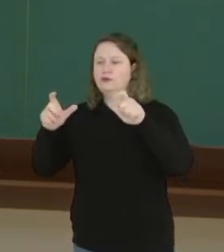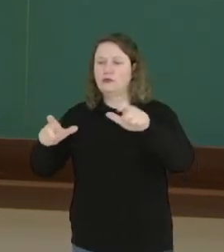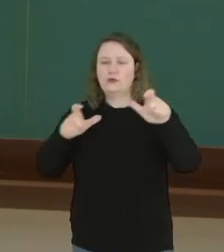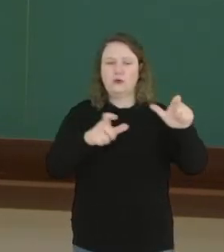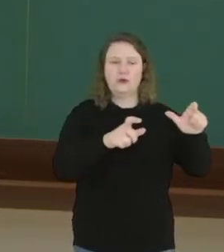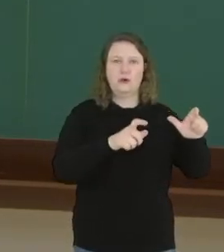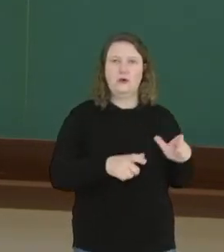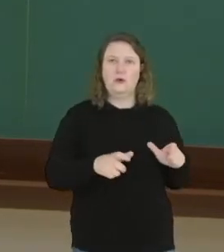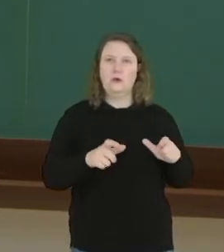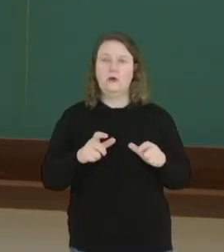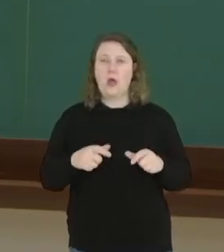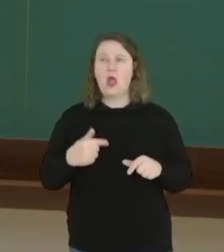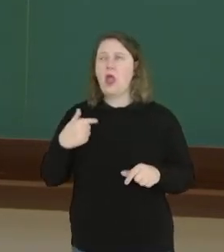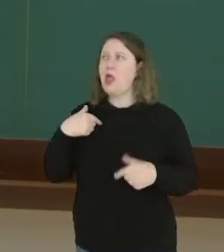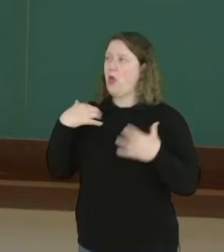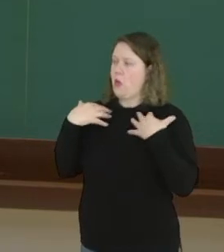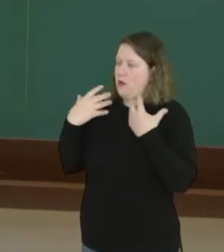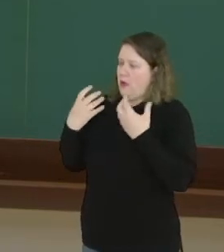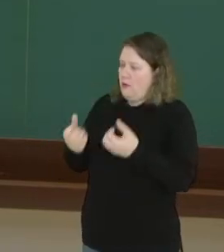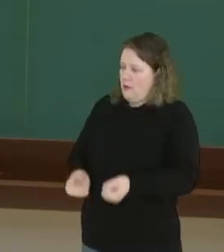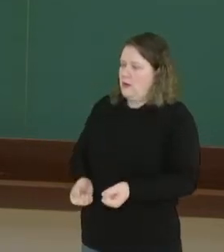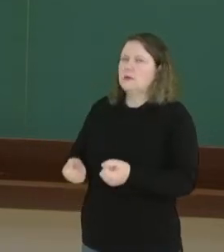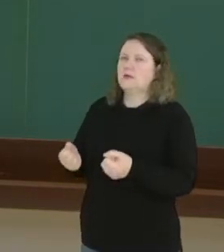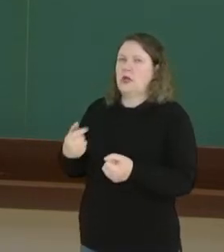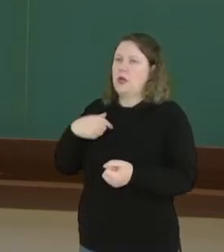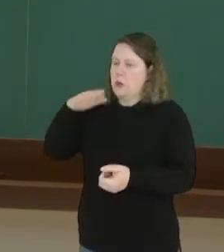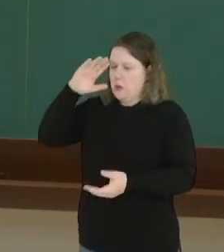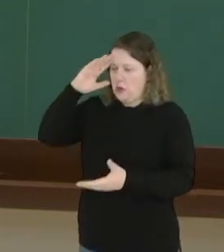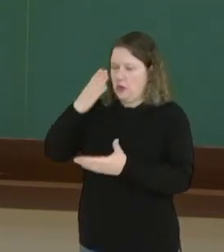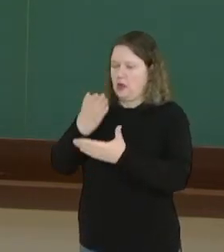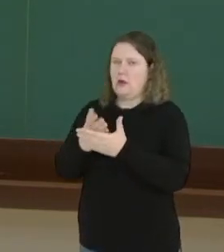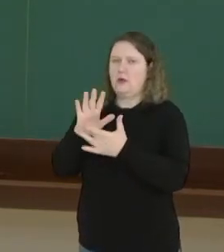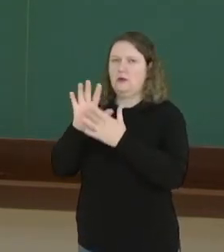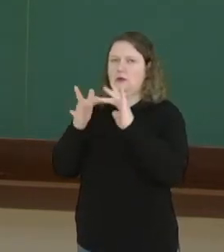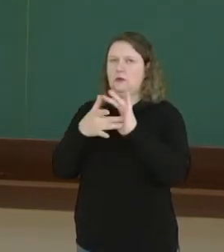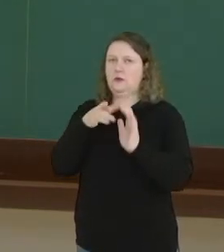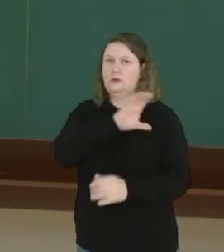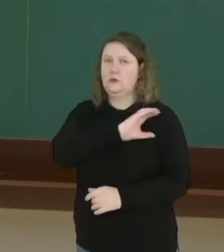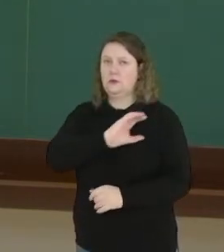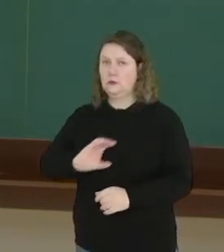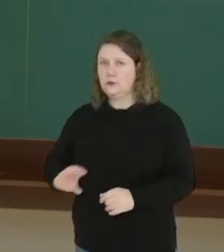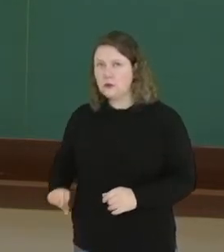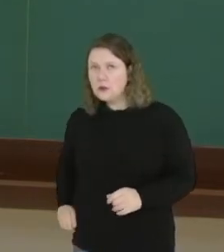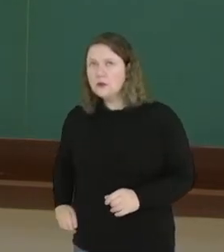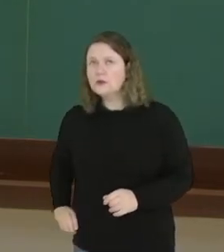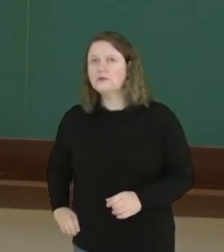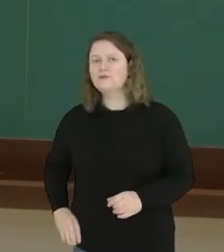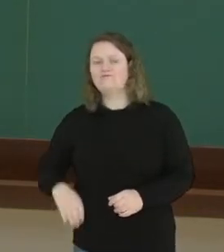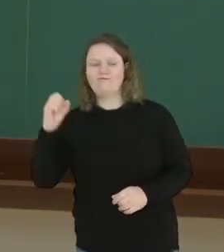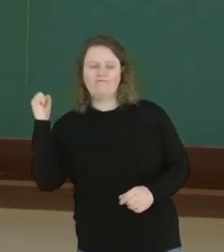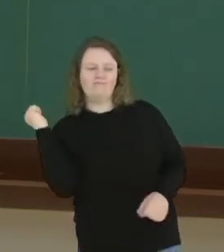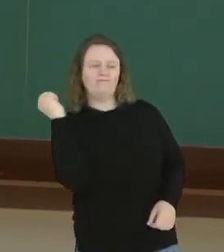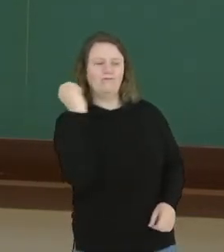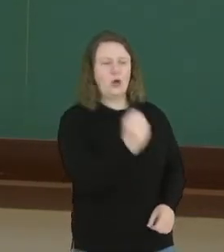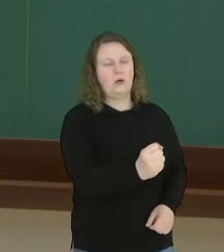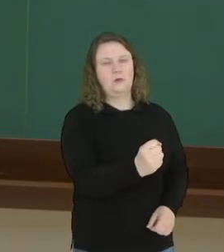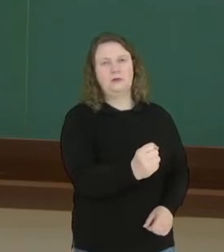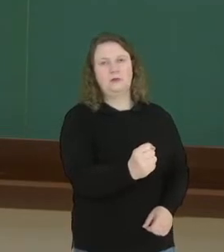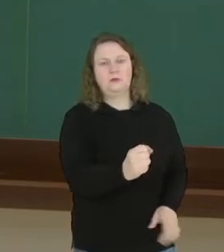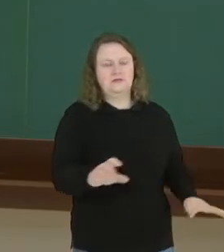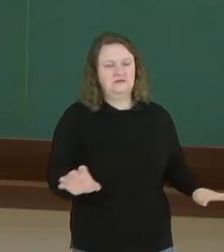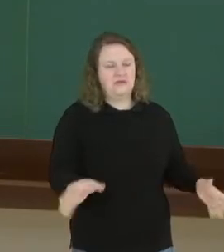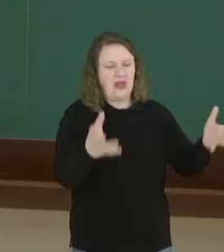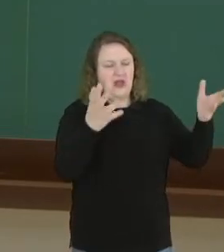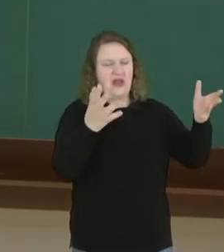se apresentavam e convictos da sua fé, não negavam que eram cristãos, eram jogados para feras, quando